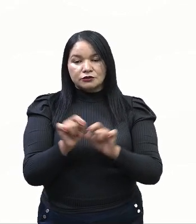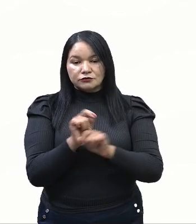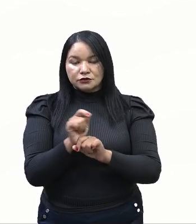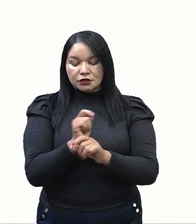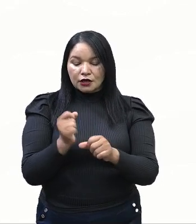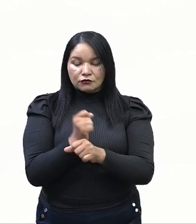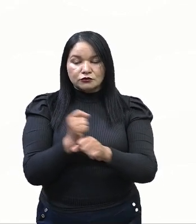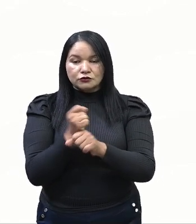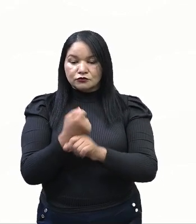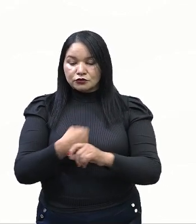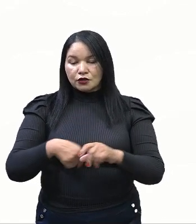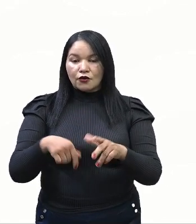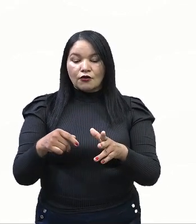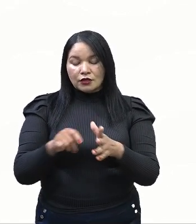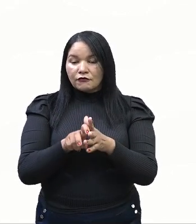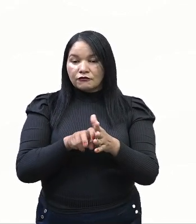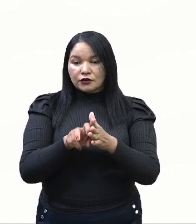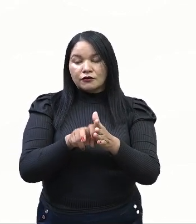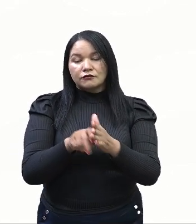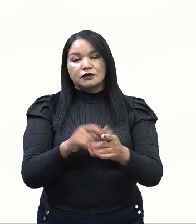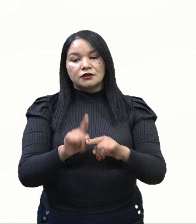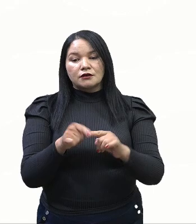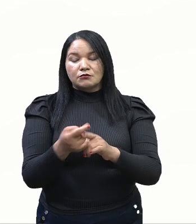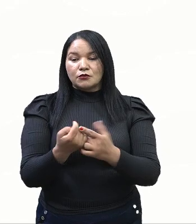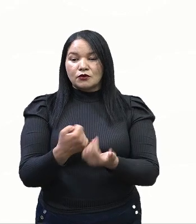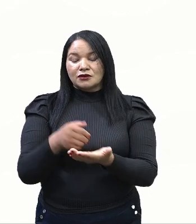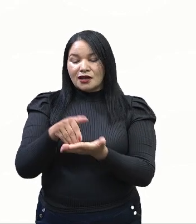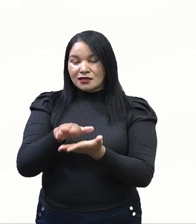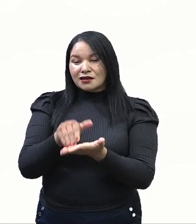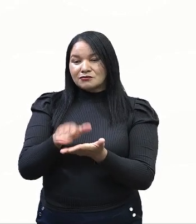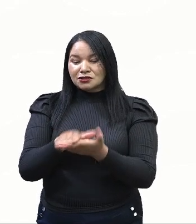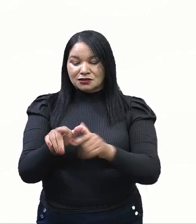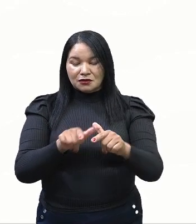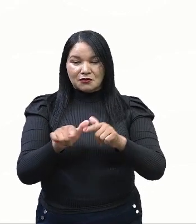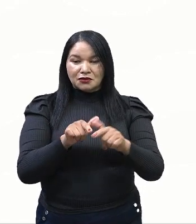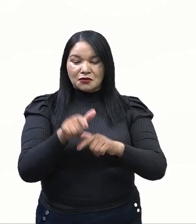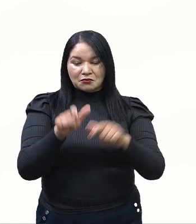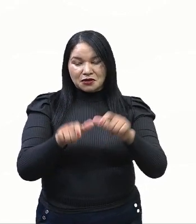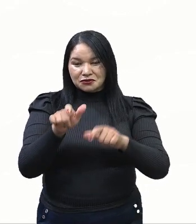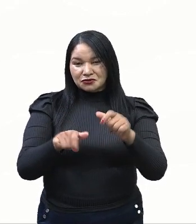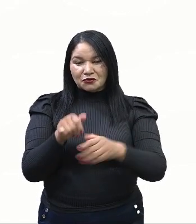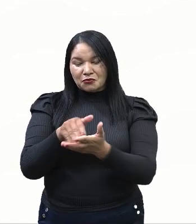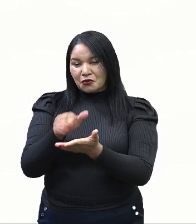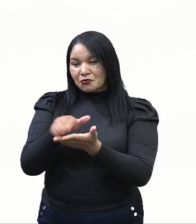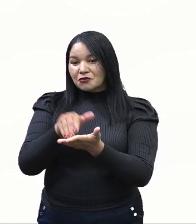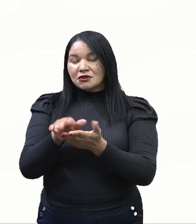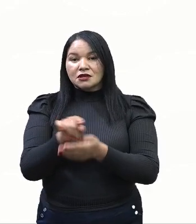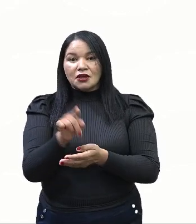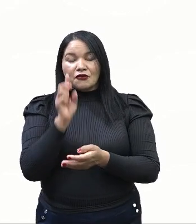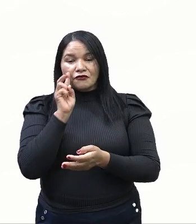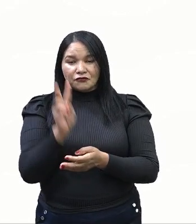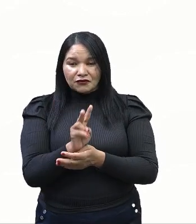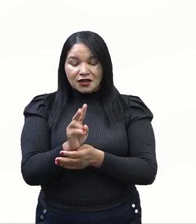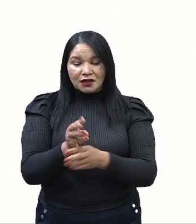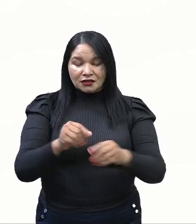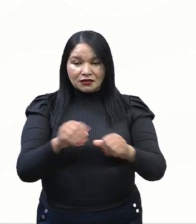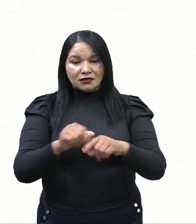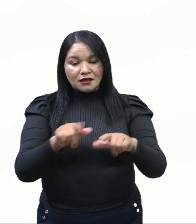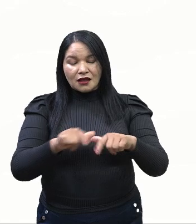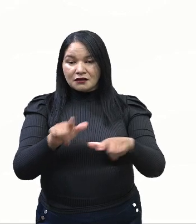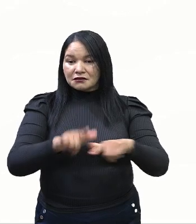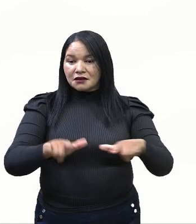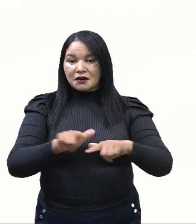ferrovia, a empresa demite cerca de 8.000 trabalhadores e eles se veem sem terras e sem